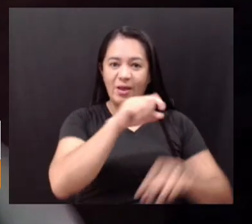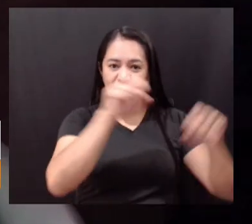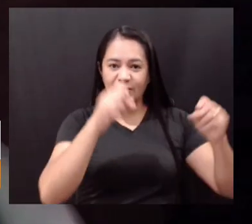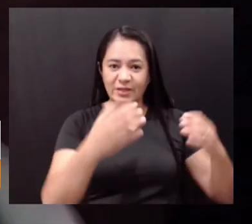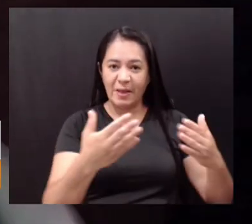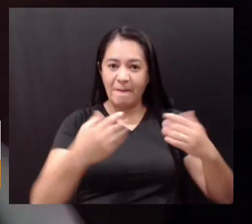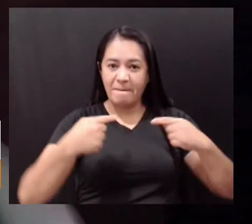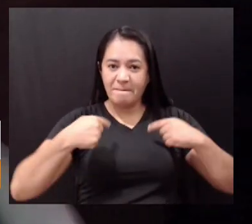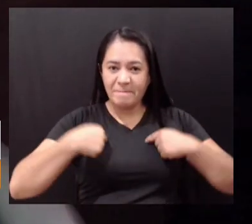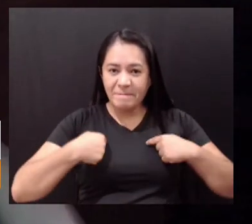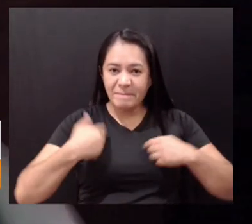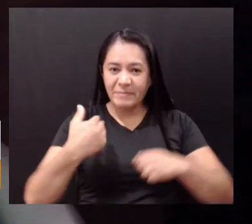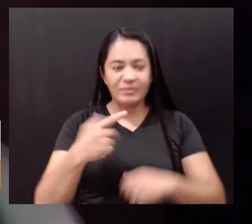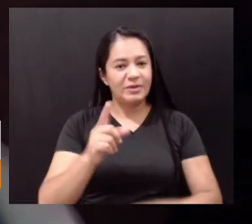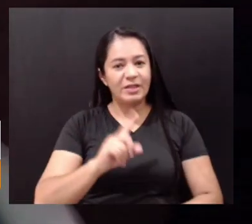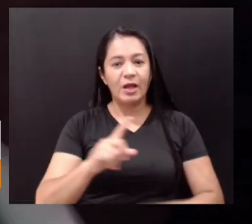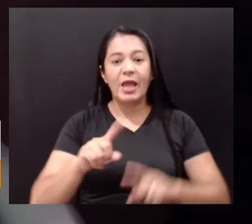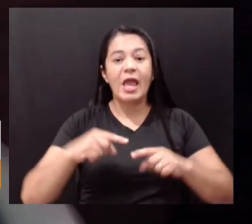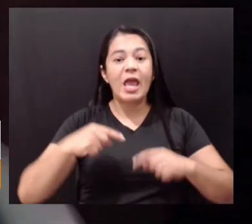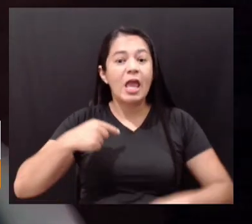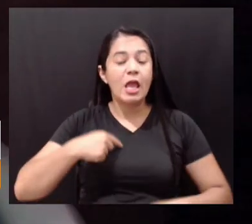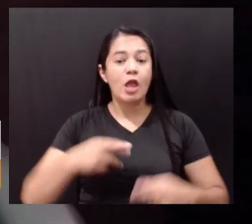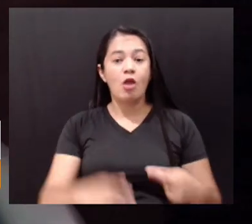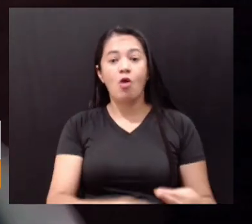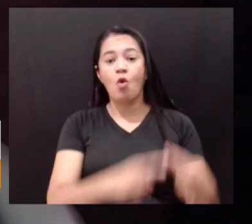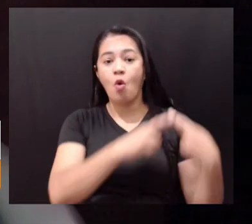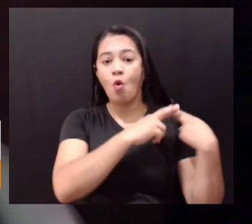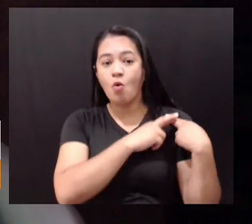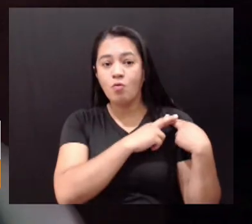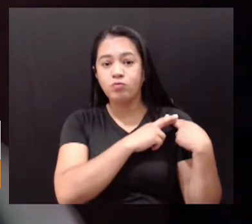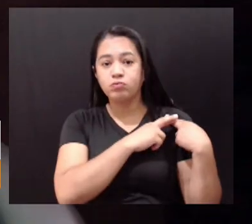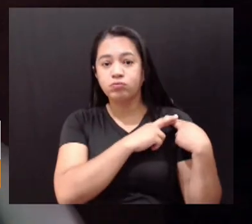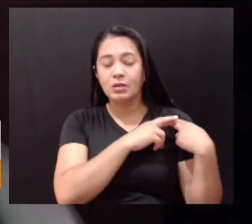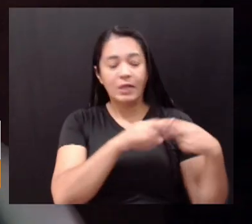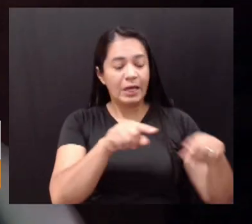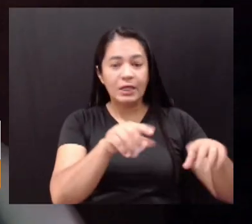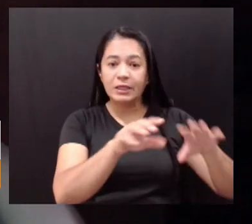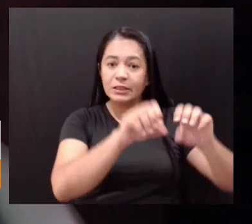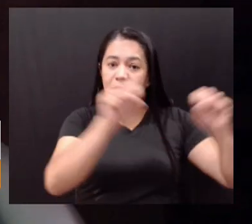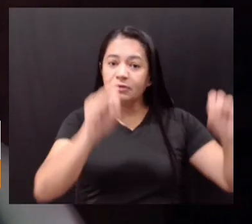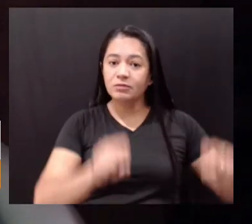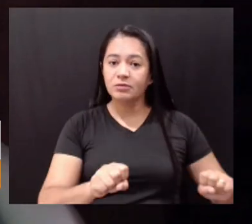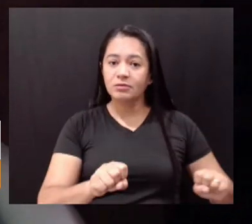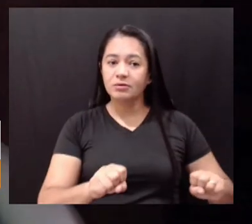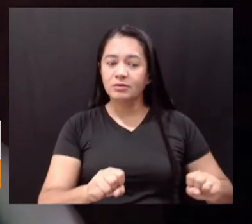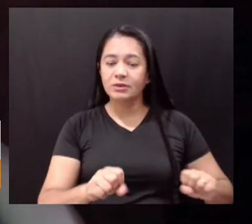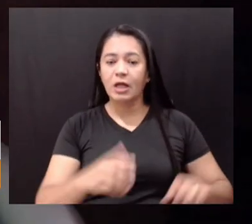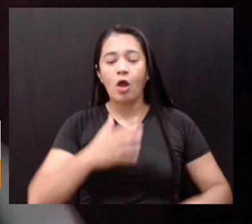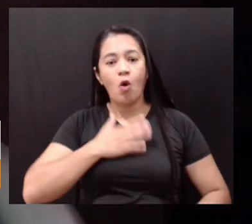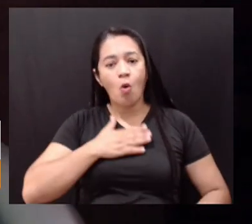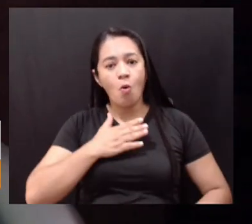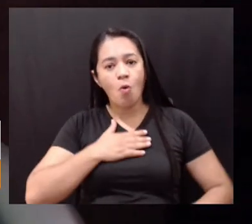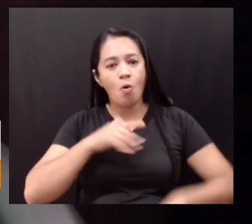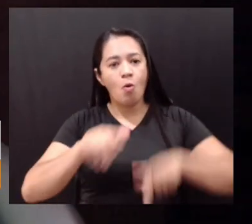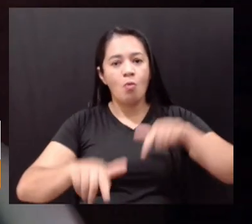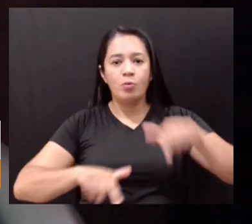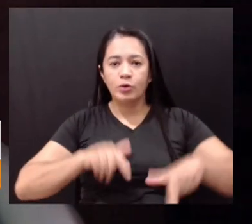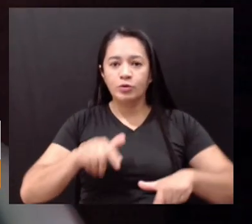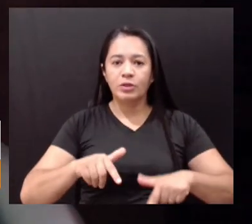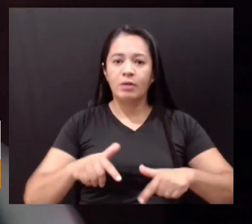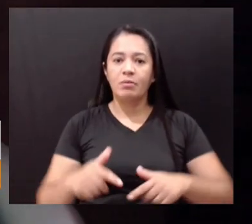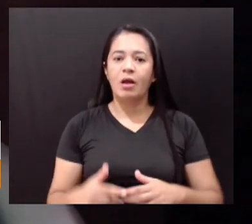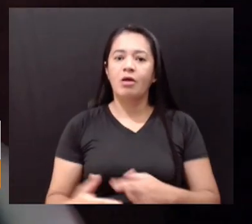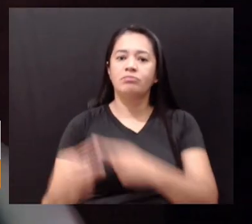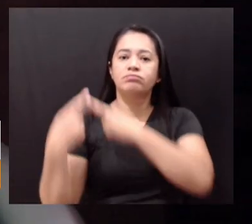tenho responsabilidades para com esse ecossistema. Então, a minha atividade, a minha função, aquilo